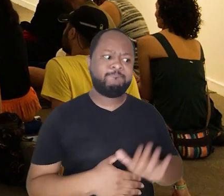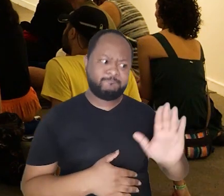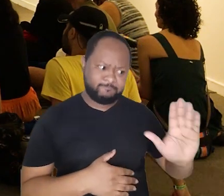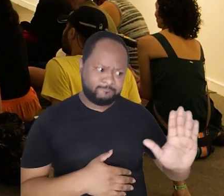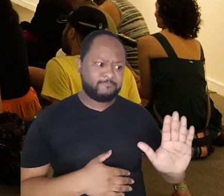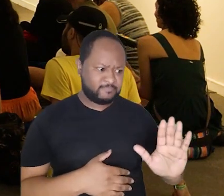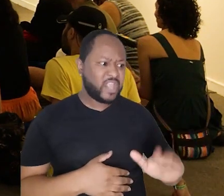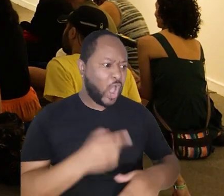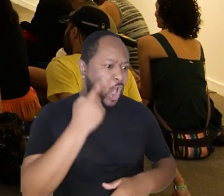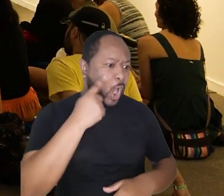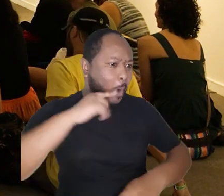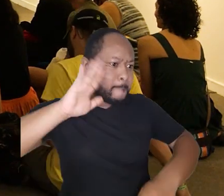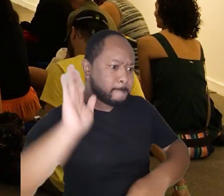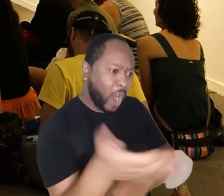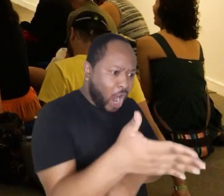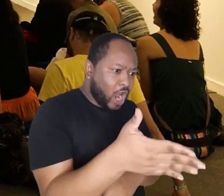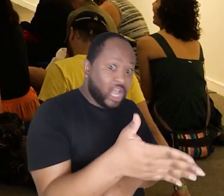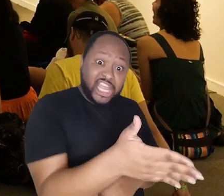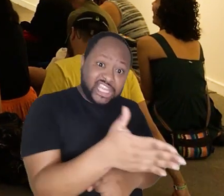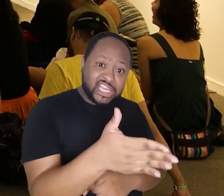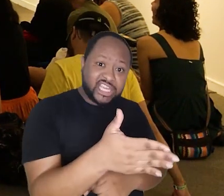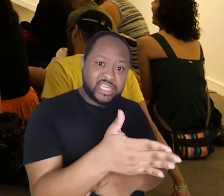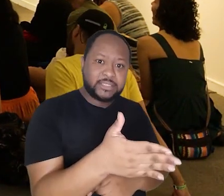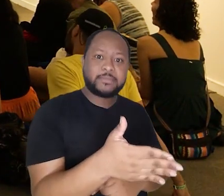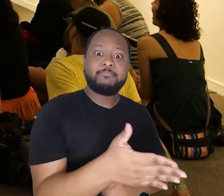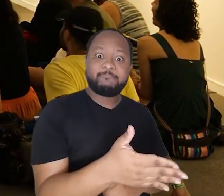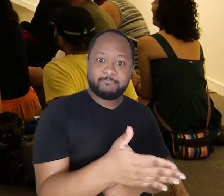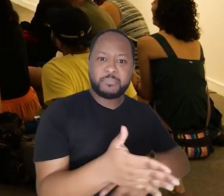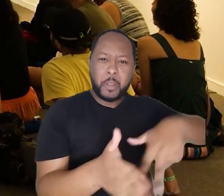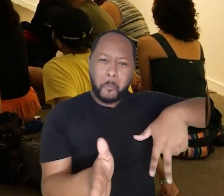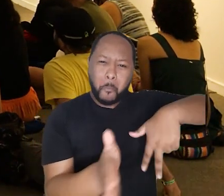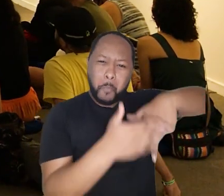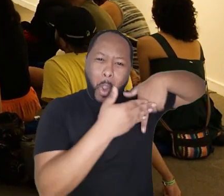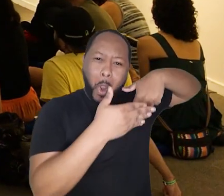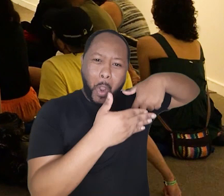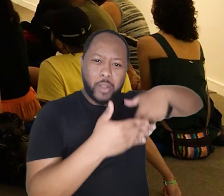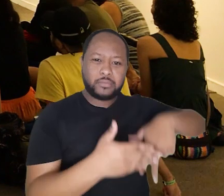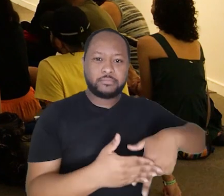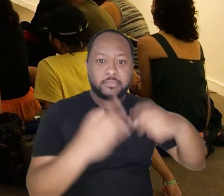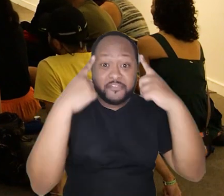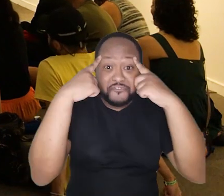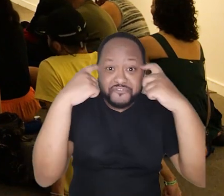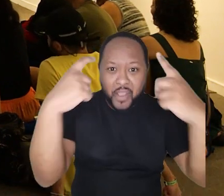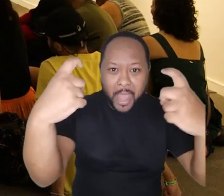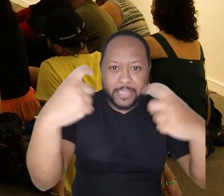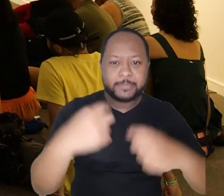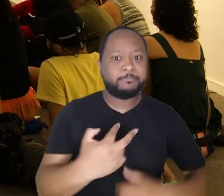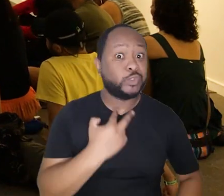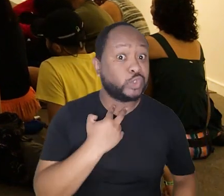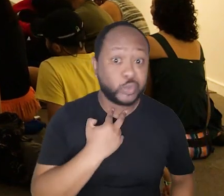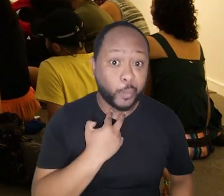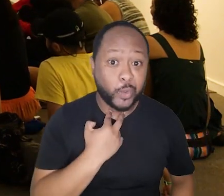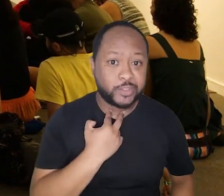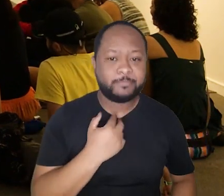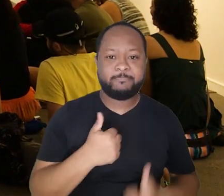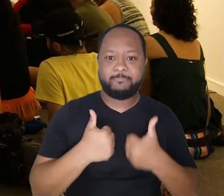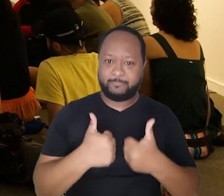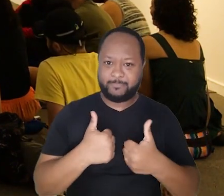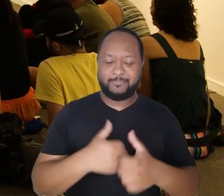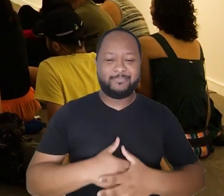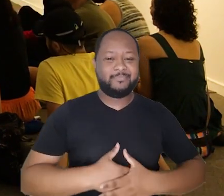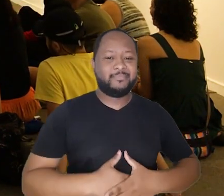Pois então tome. Tal! Deu um tapão na boneca. Violência, né? Não pode, tá? Não